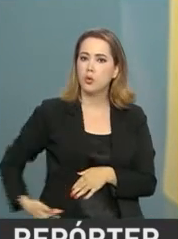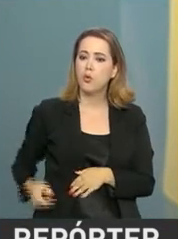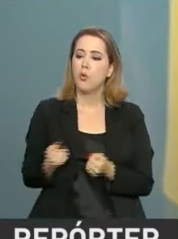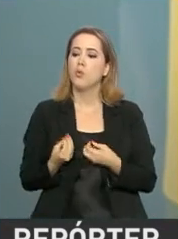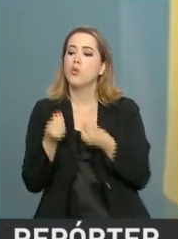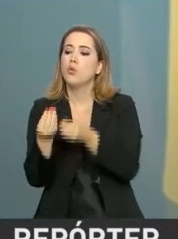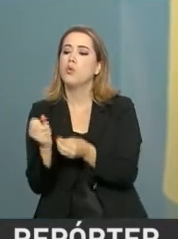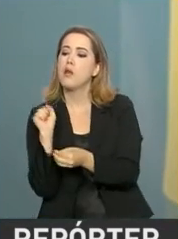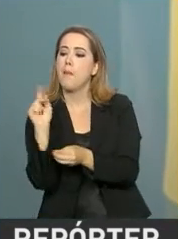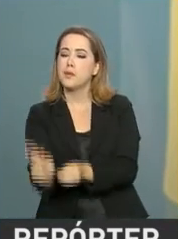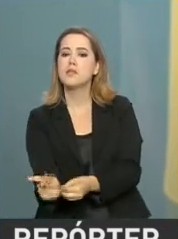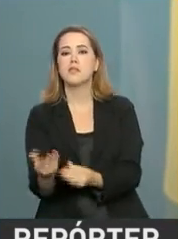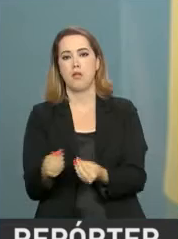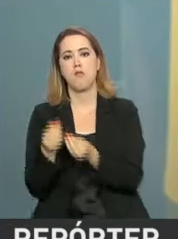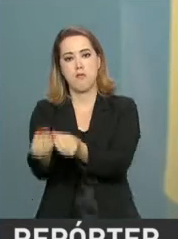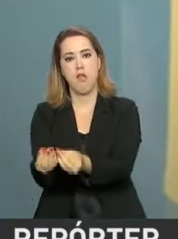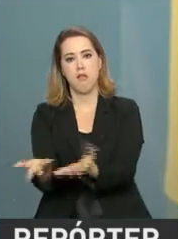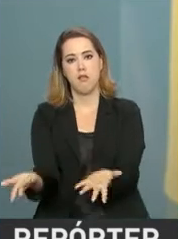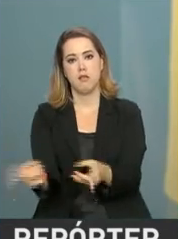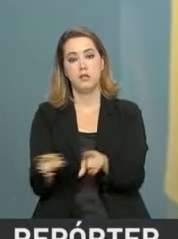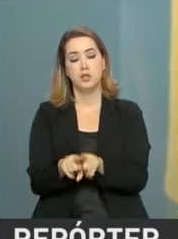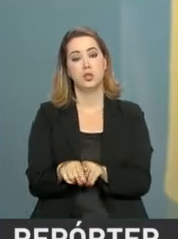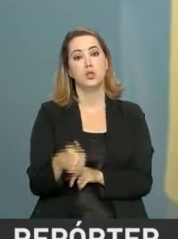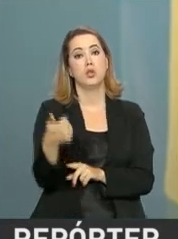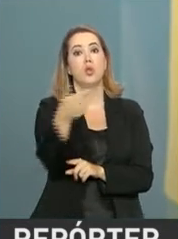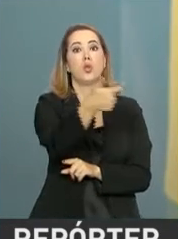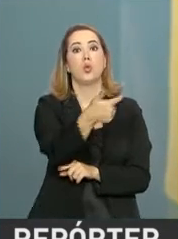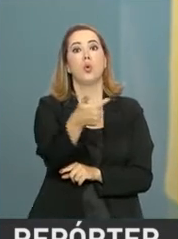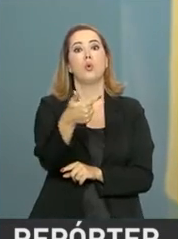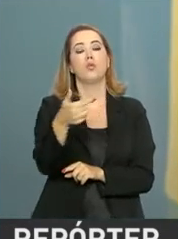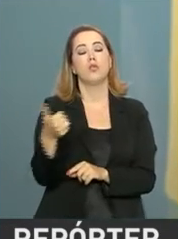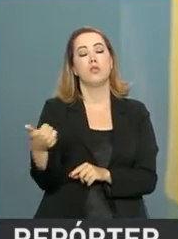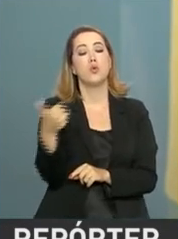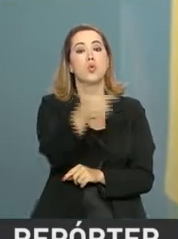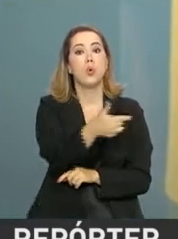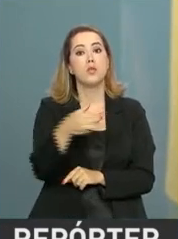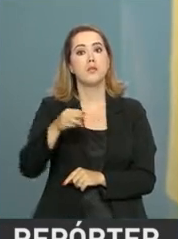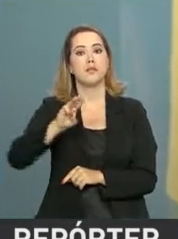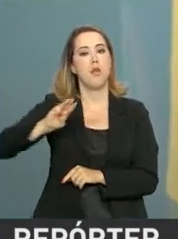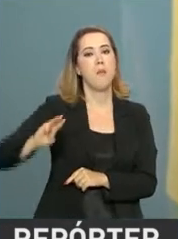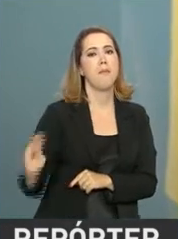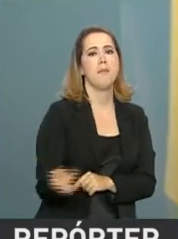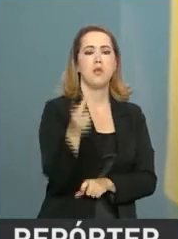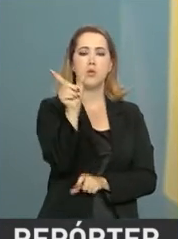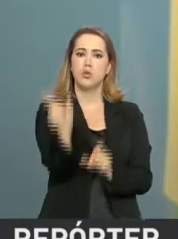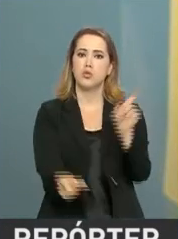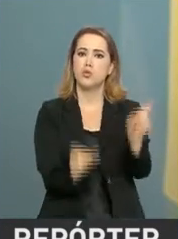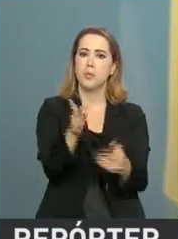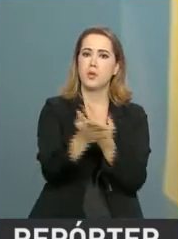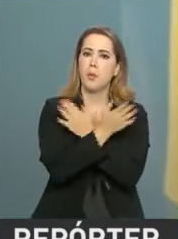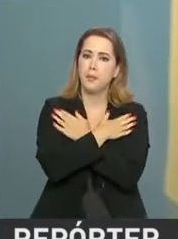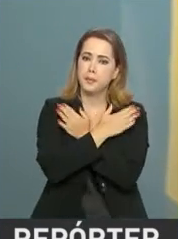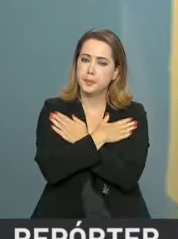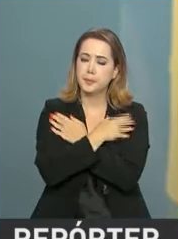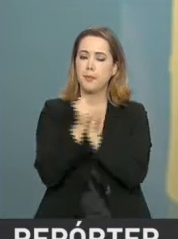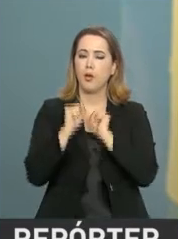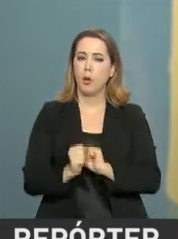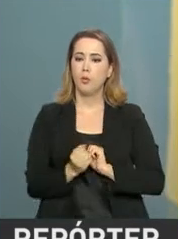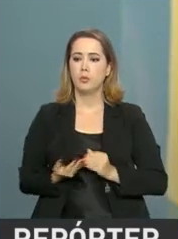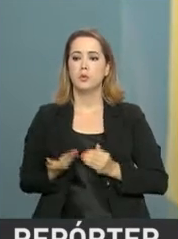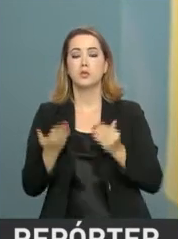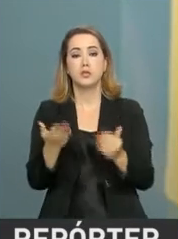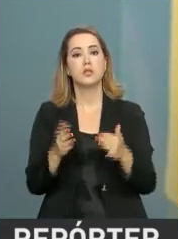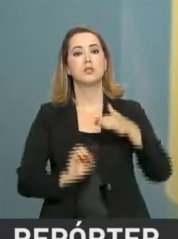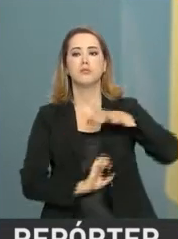as suas pensões que os 12 milhões de desempregados possam ir às empresas mobilizadas pela